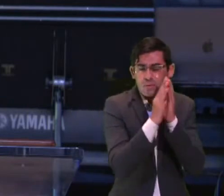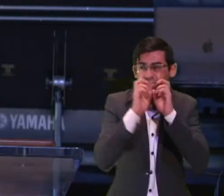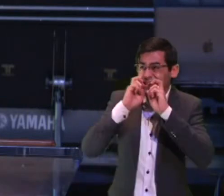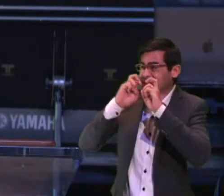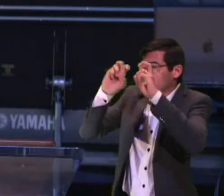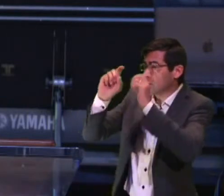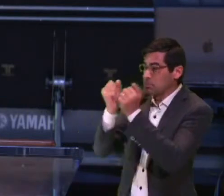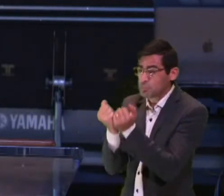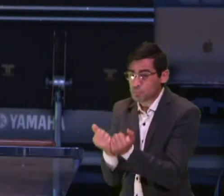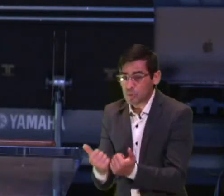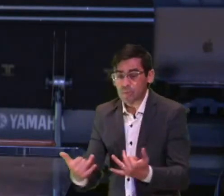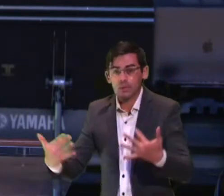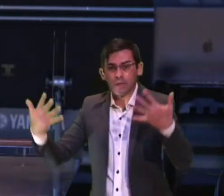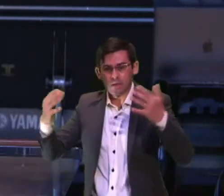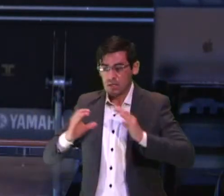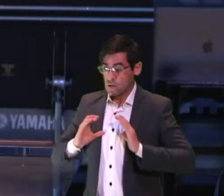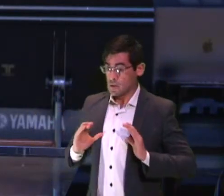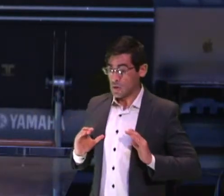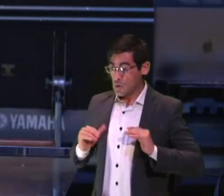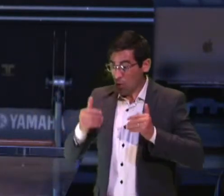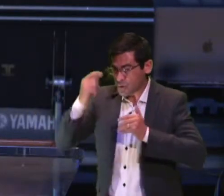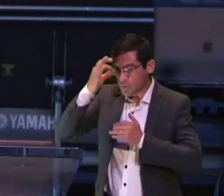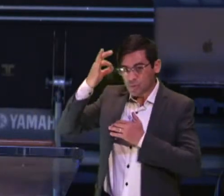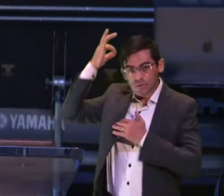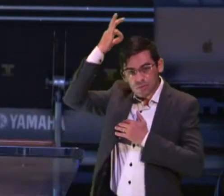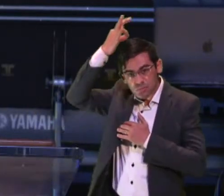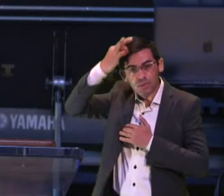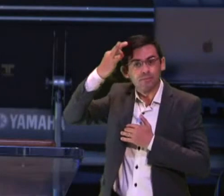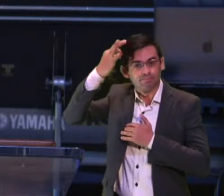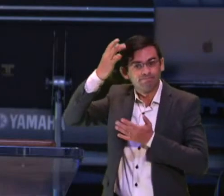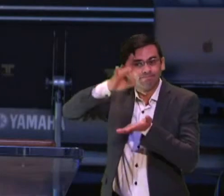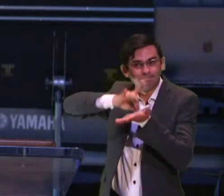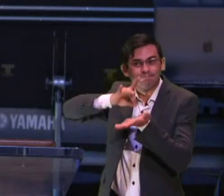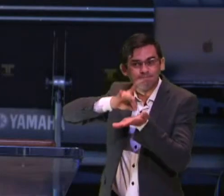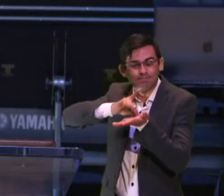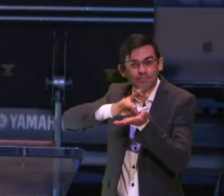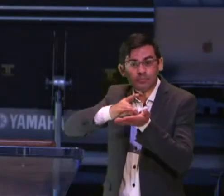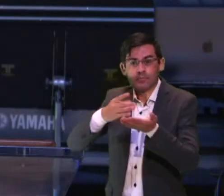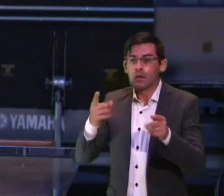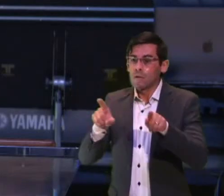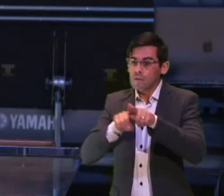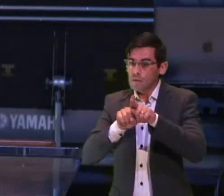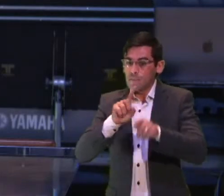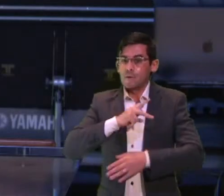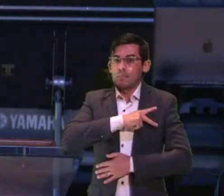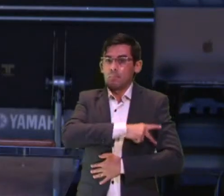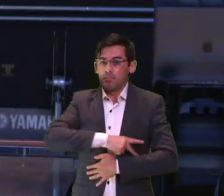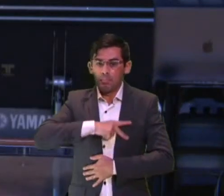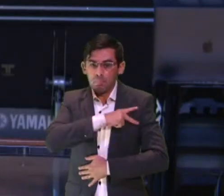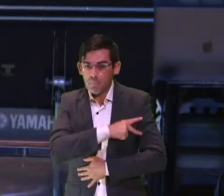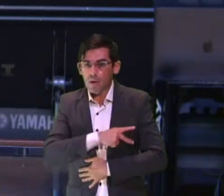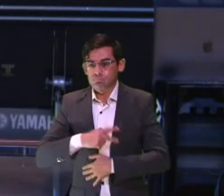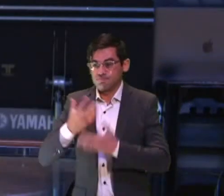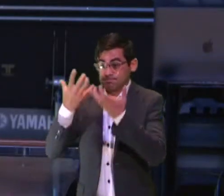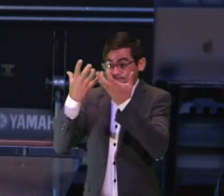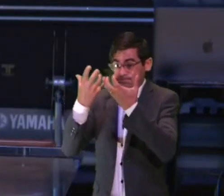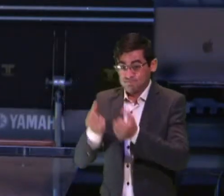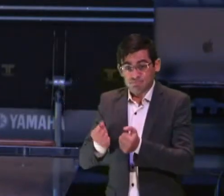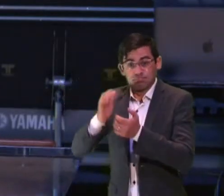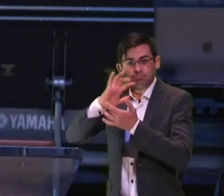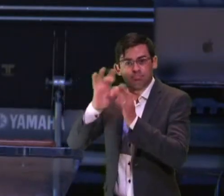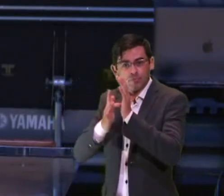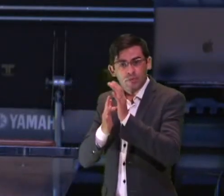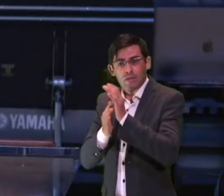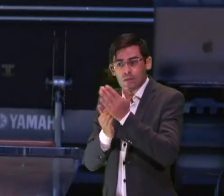milagres. Uma igreja que ousa no Espírito. Paulo se converte. Começa a pregar, fazer as suas viagens missionárias. A Bíblia vai dizer